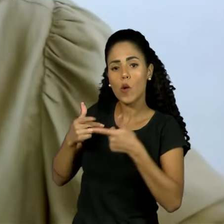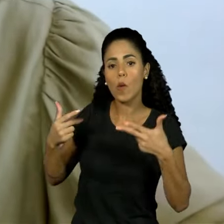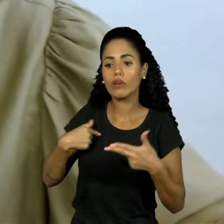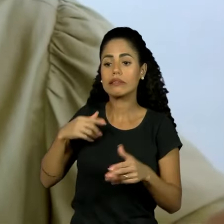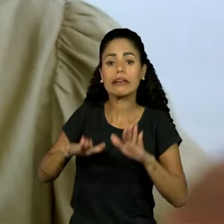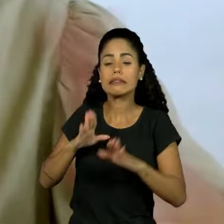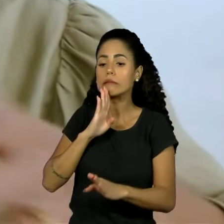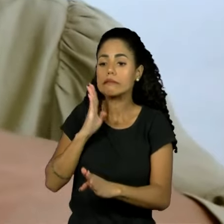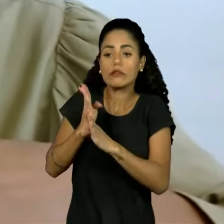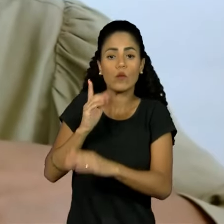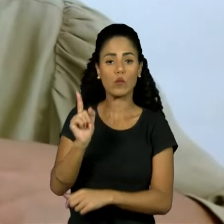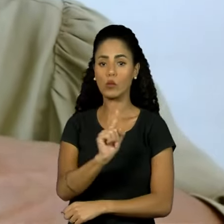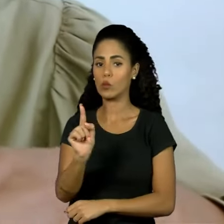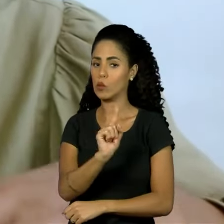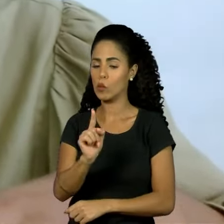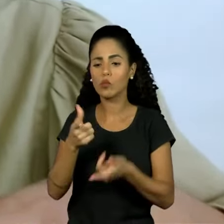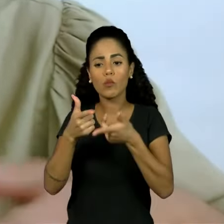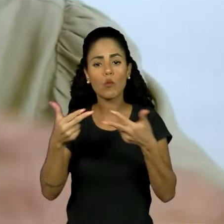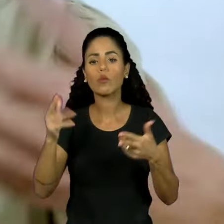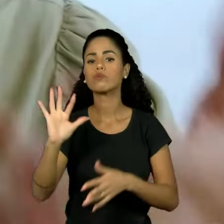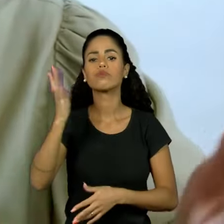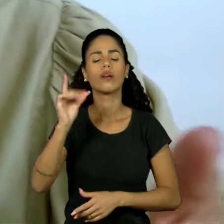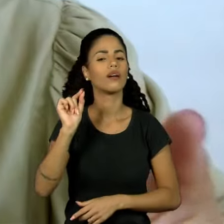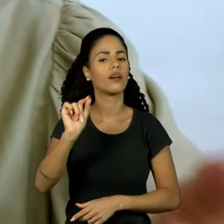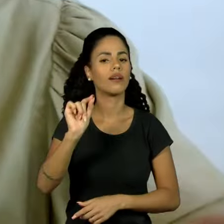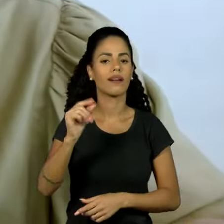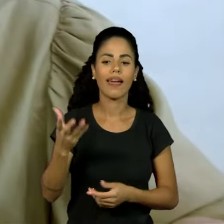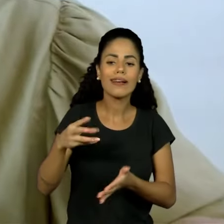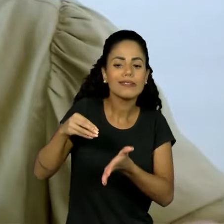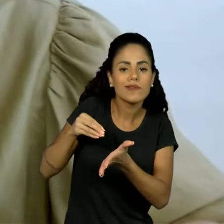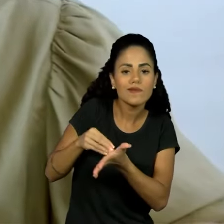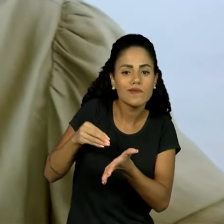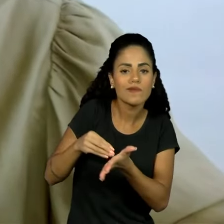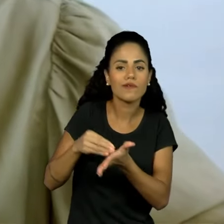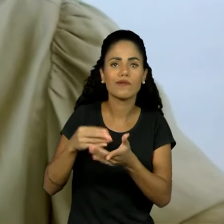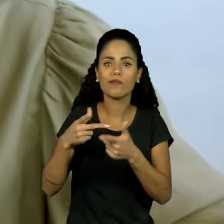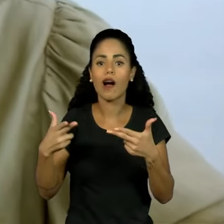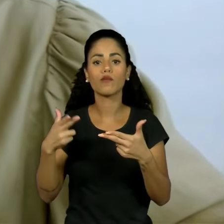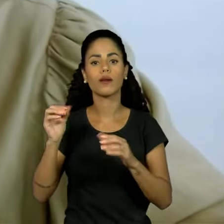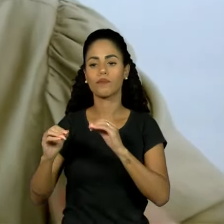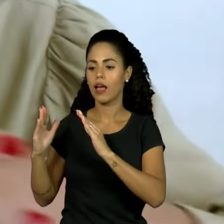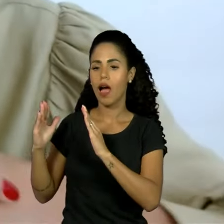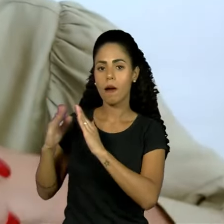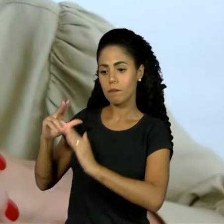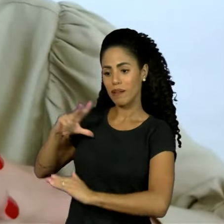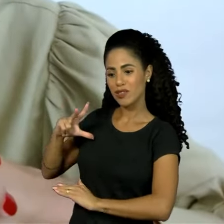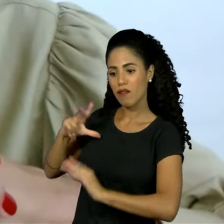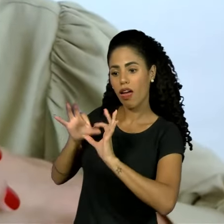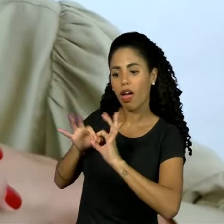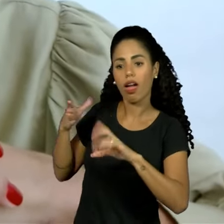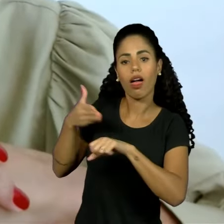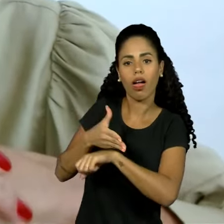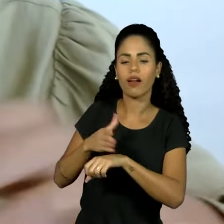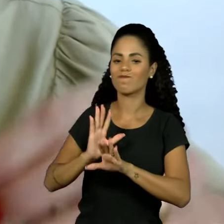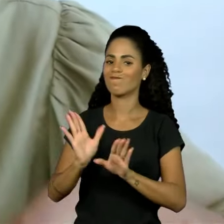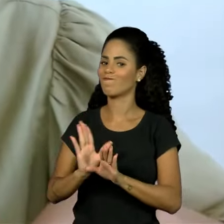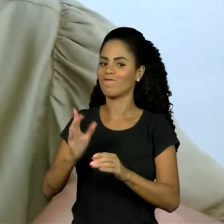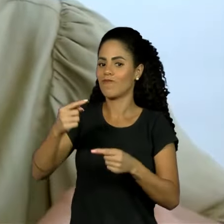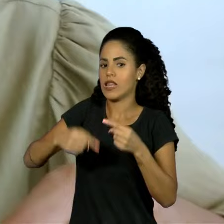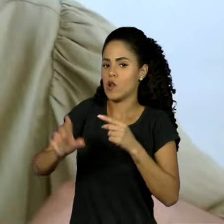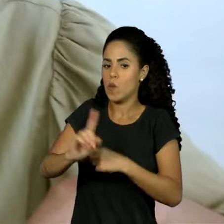o sítio, ou por questões relacionadas à falta de autorização dos próprios proprietários. Tá? Então,